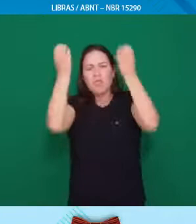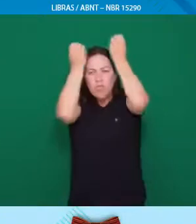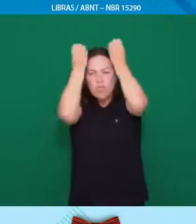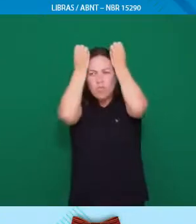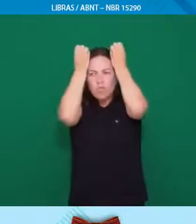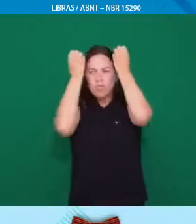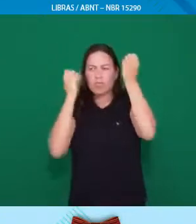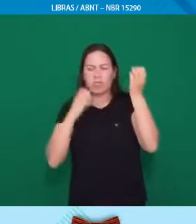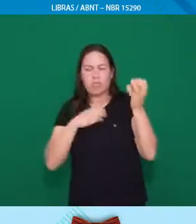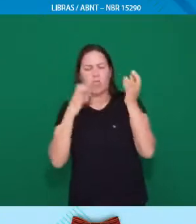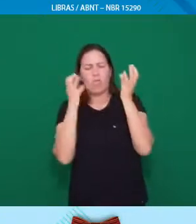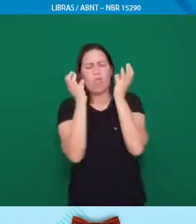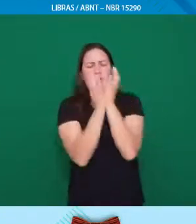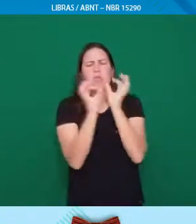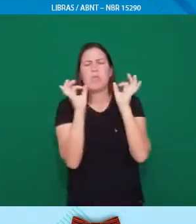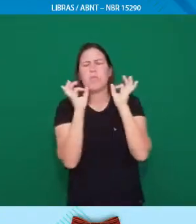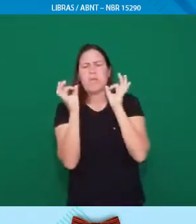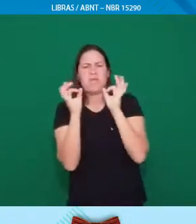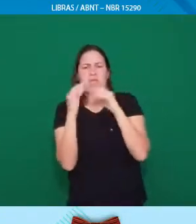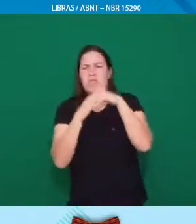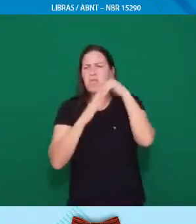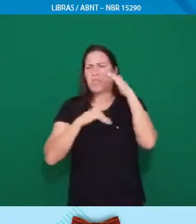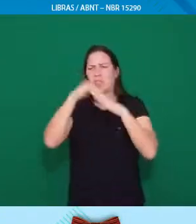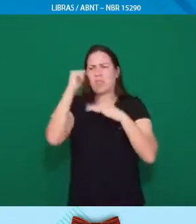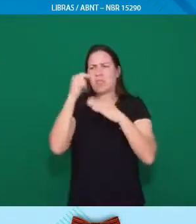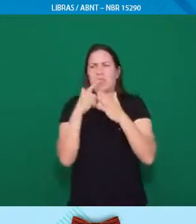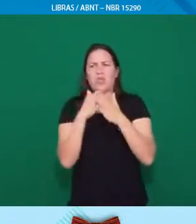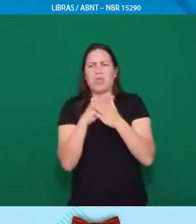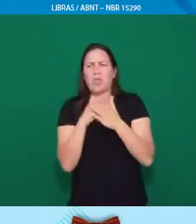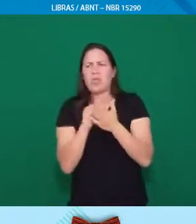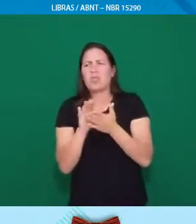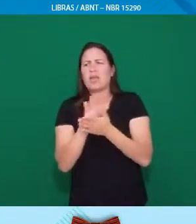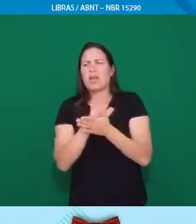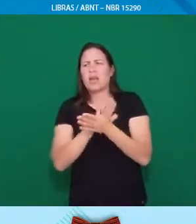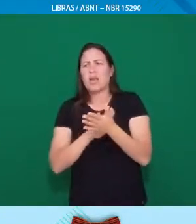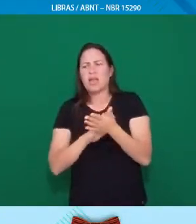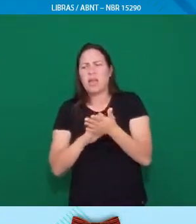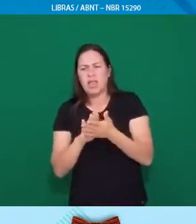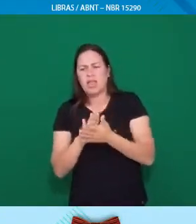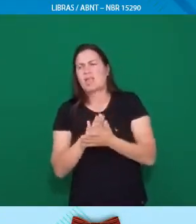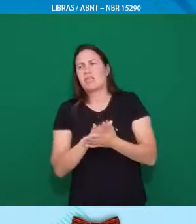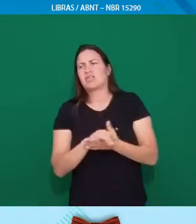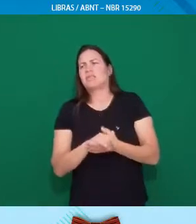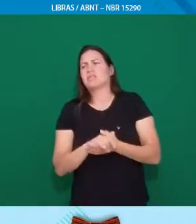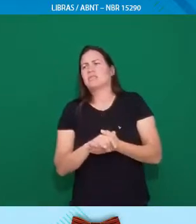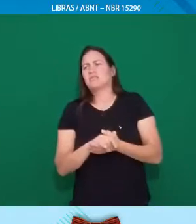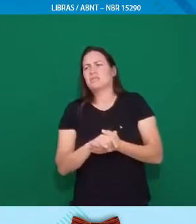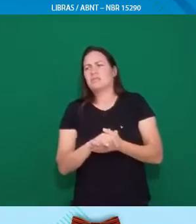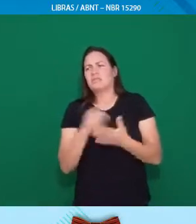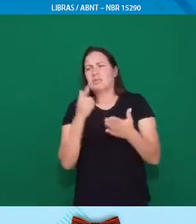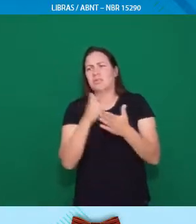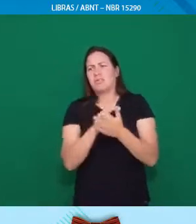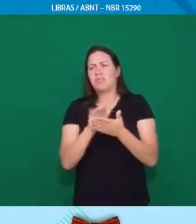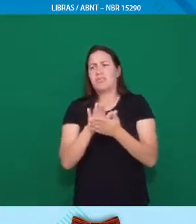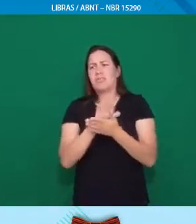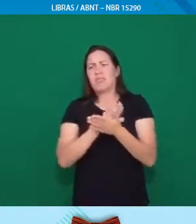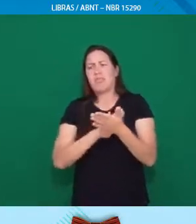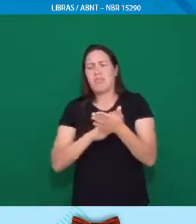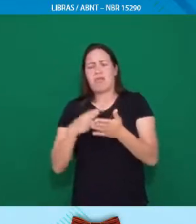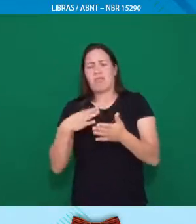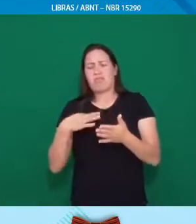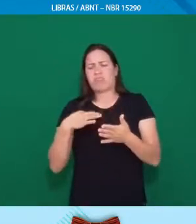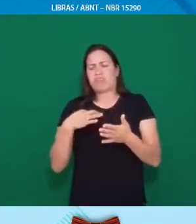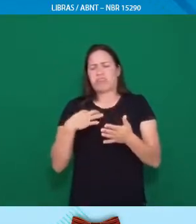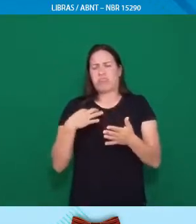certo porque tem uma equipe excepcional a gente não compra nada e a gente não paga mão de